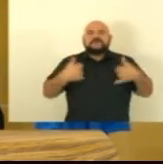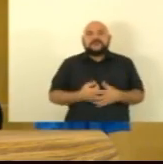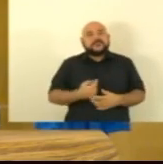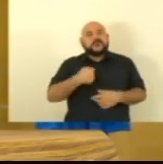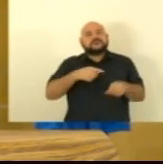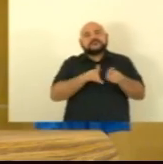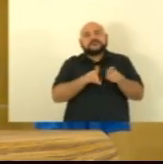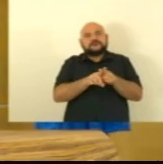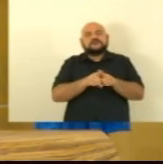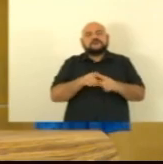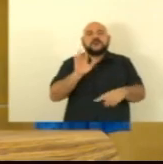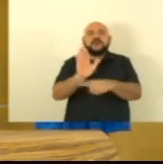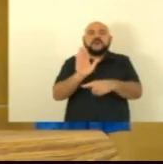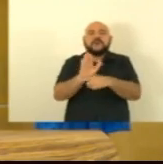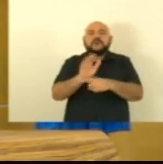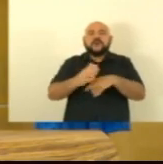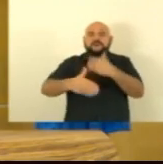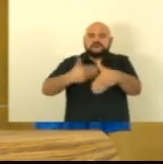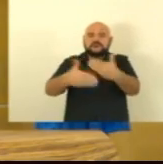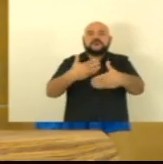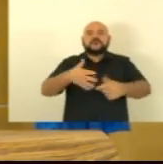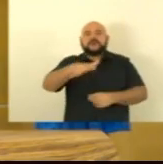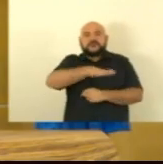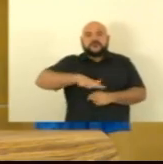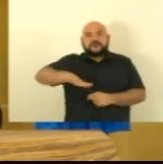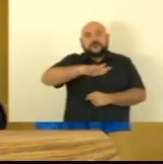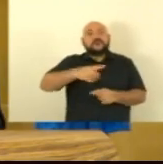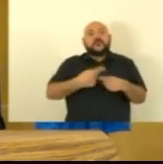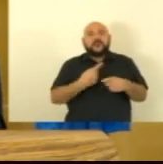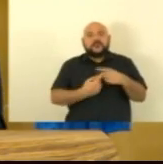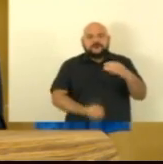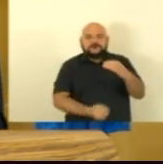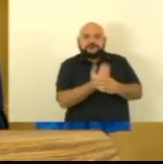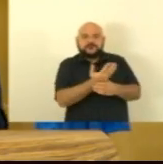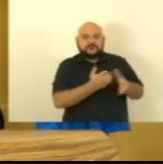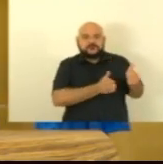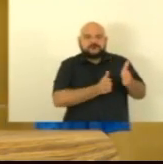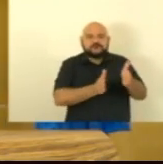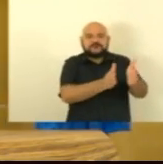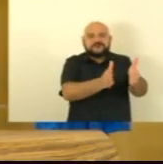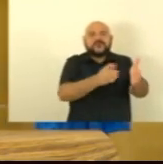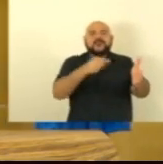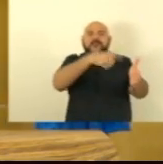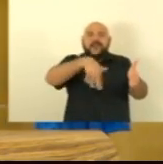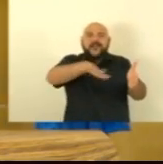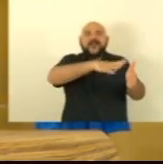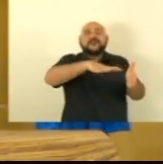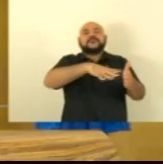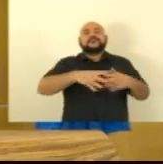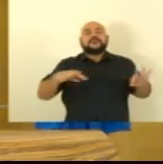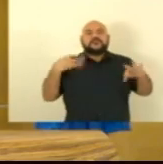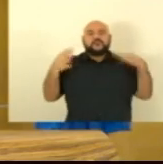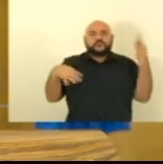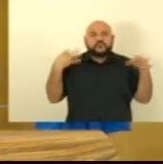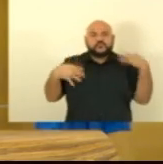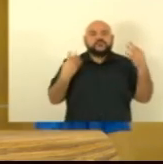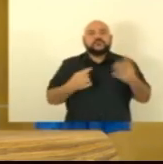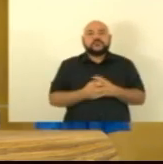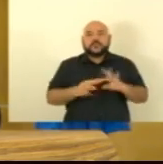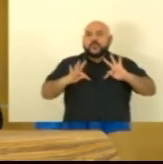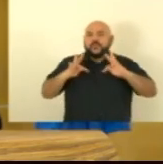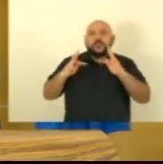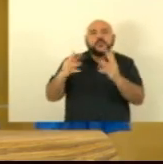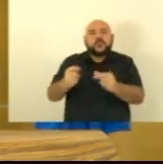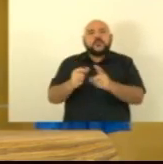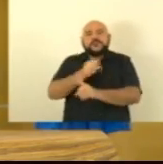para o desenvolvimento daquela região, porque na criação da rota, obviamente, nós estamos atraindo os olhares e os holofotes